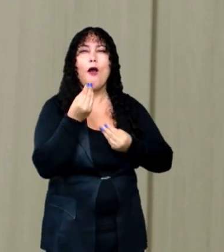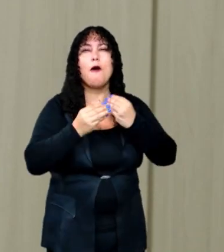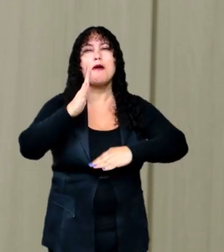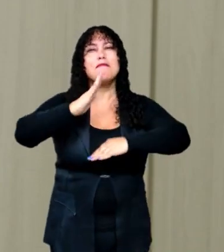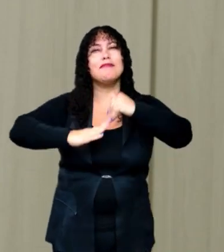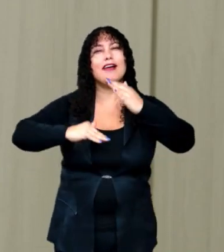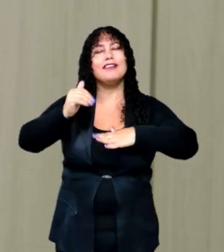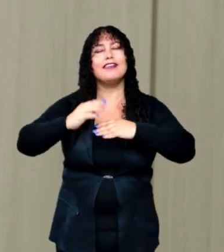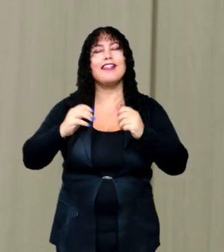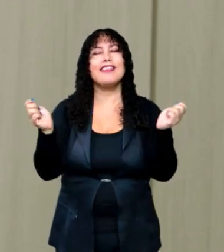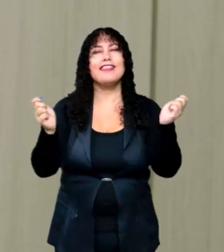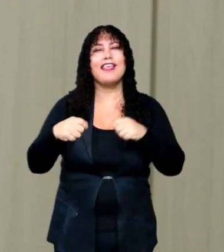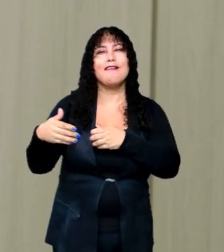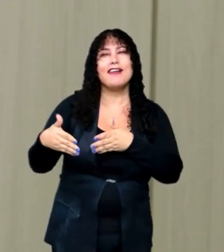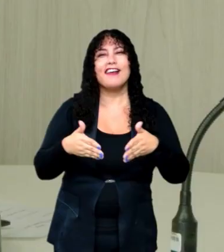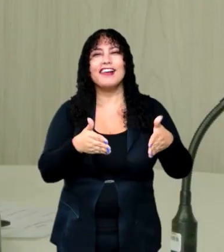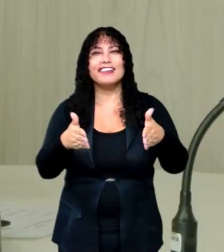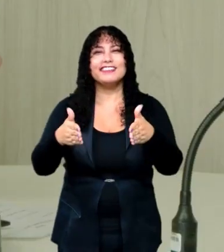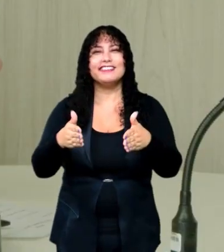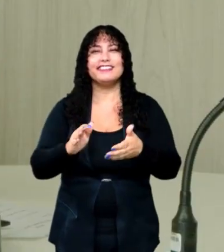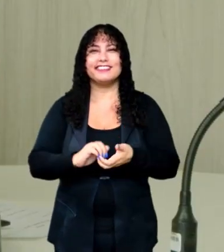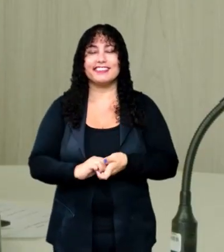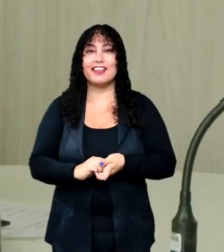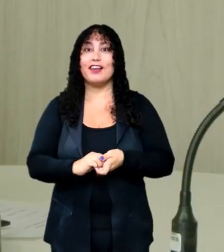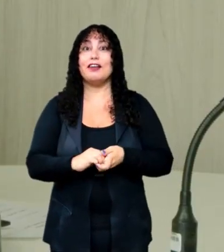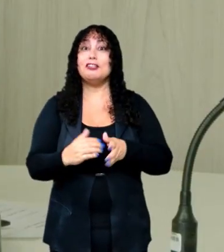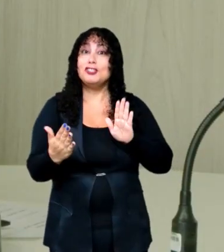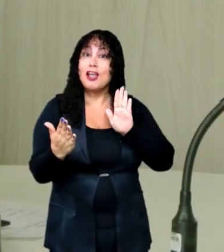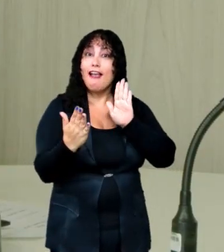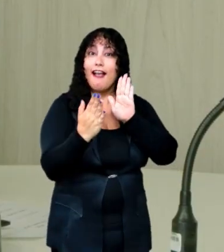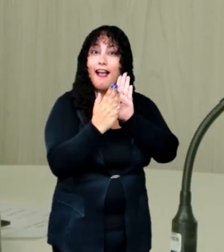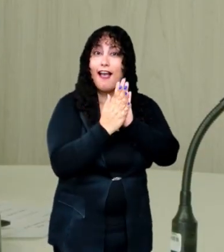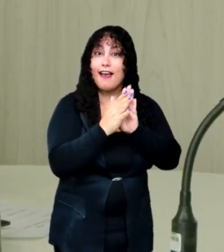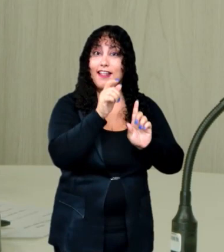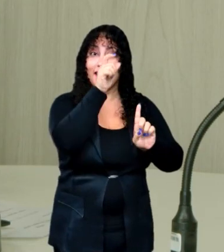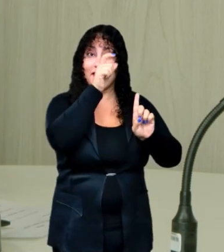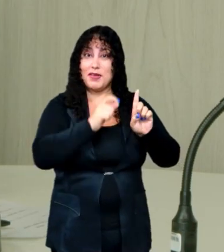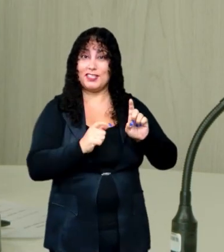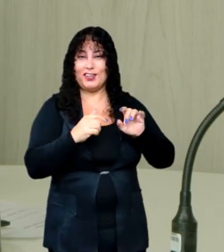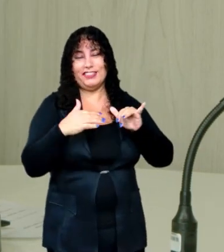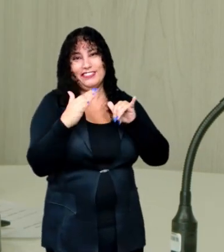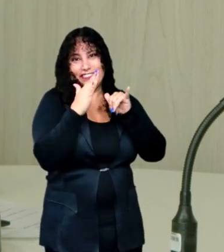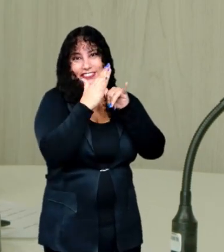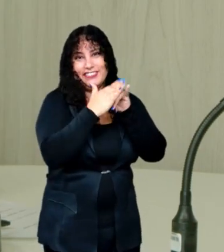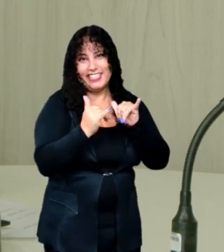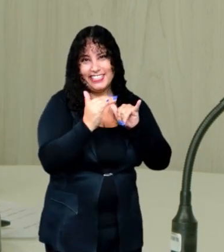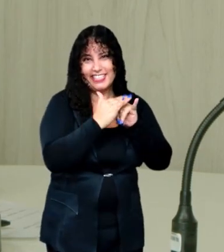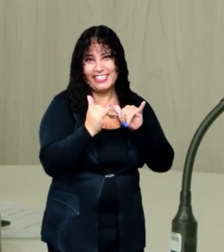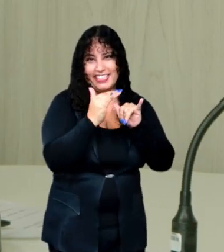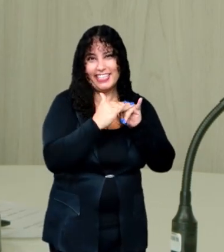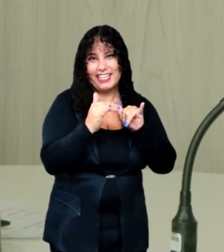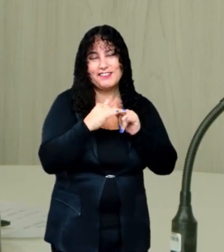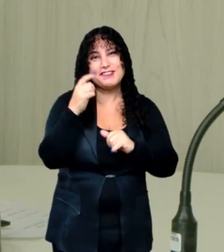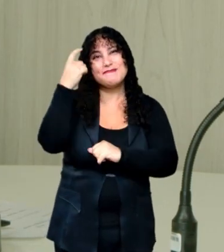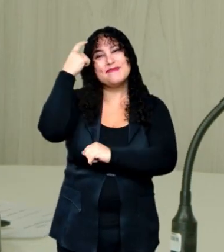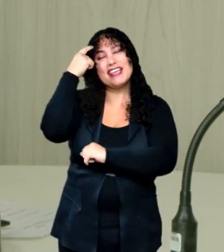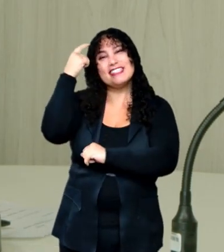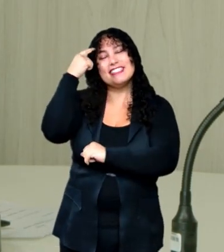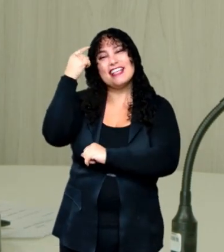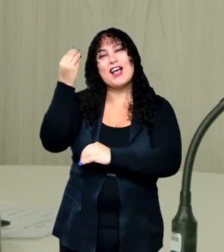ser conduzidas, né? De cara, para uma pessoa vegetariana como eu, fica pensando